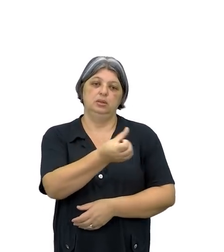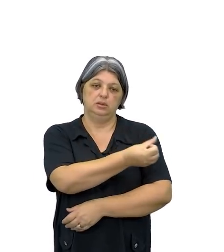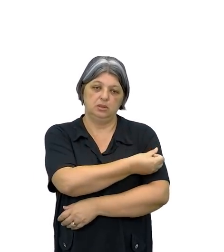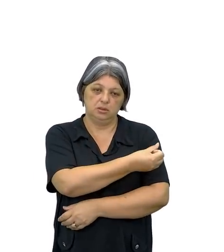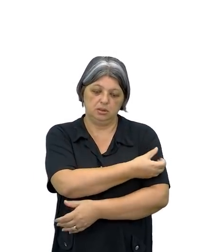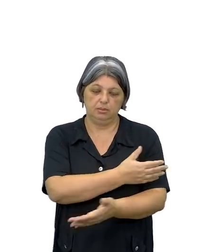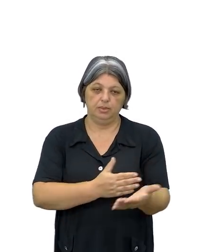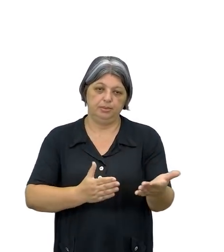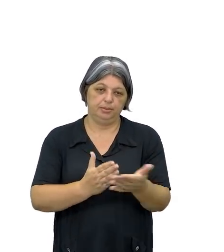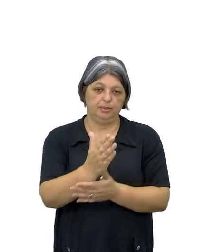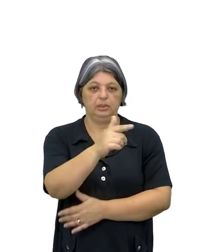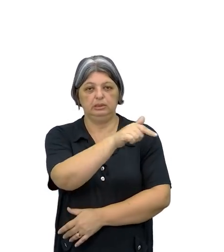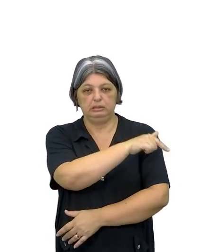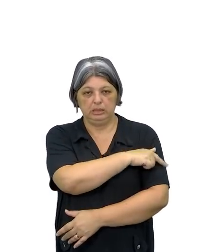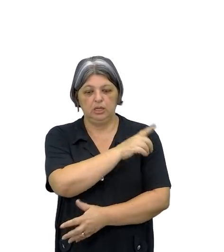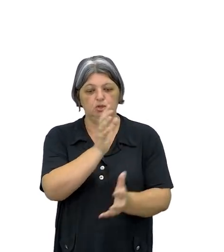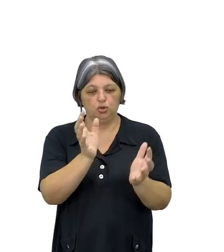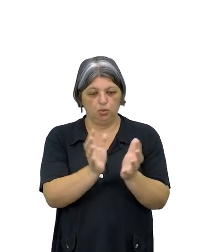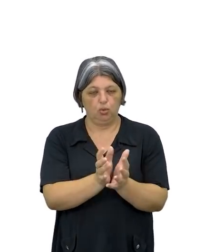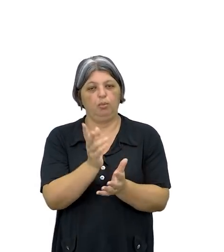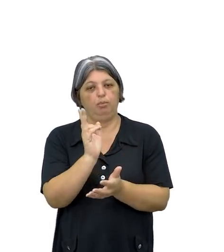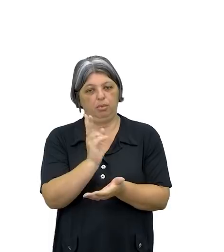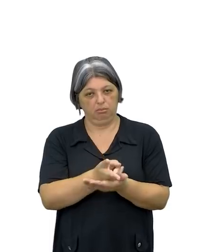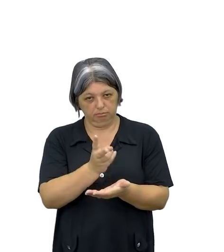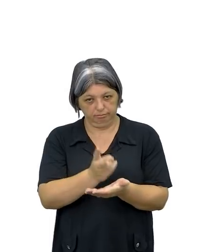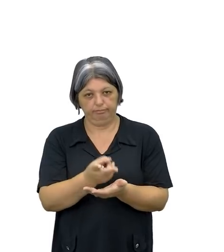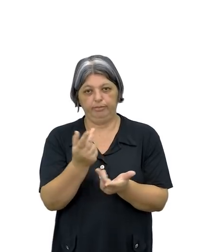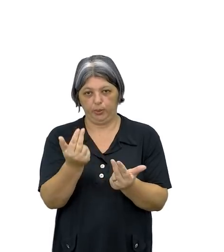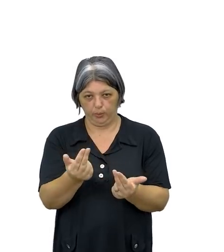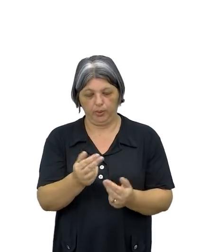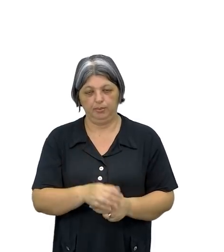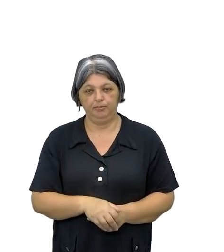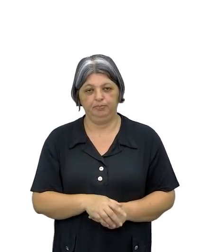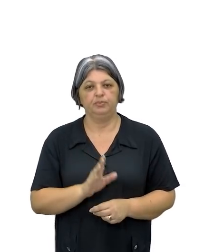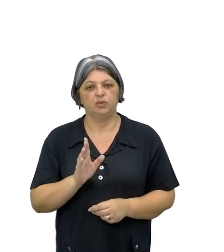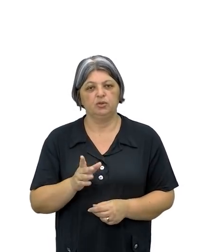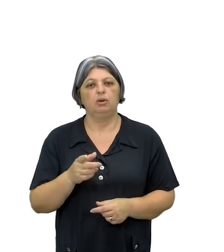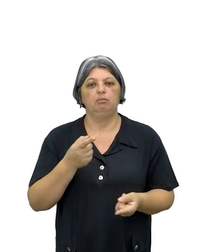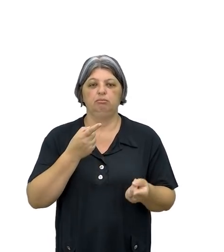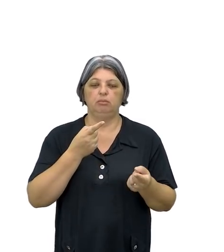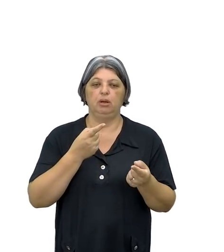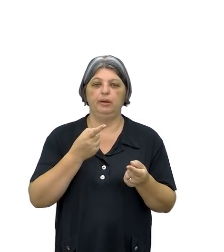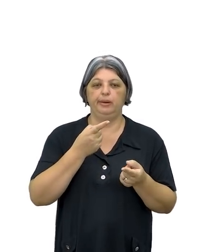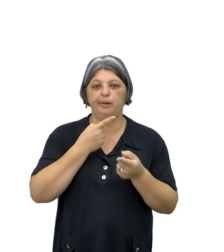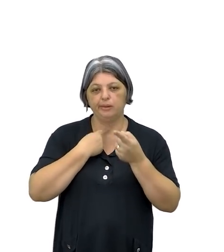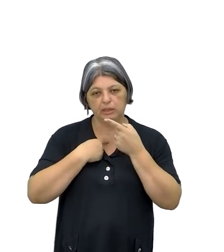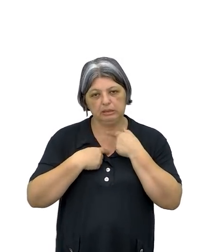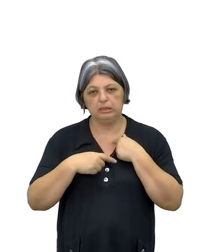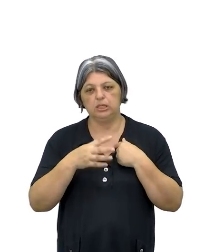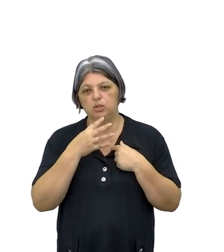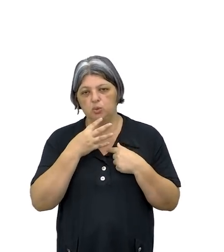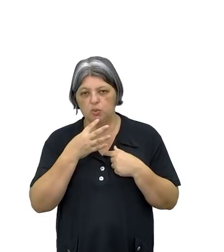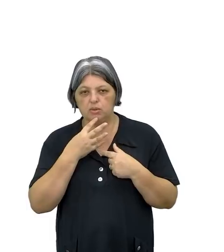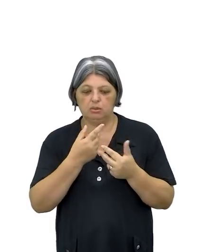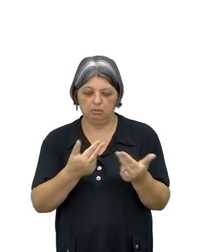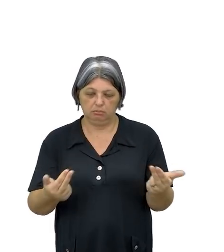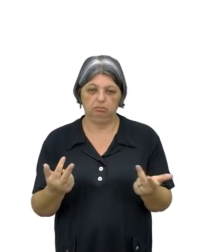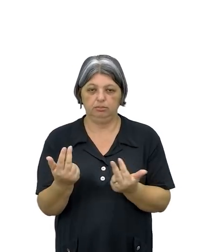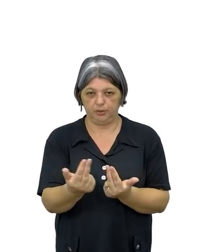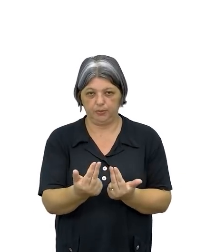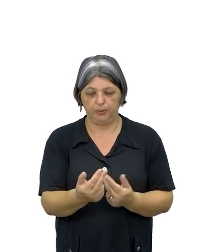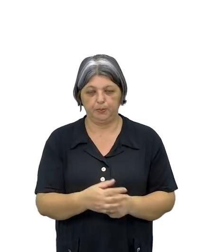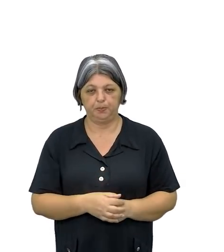para o sétimo, às vezes na mesma turma, eles já se conhecem, eles têm os mesmos anseios. E aqui, as